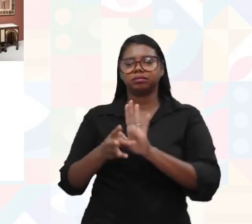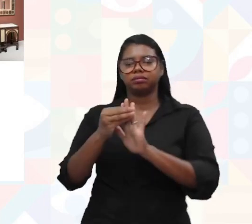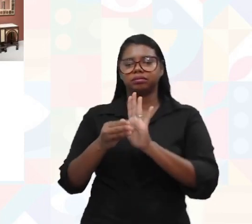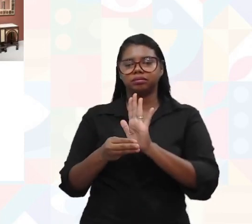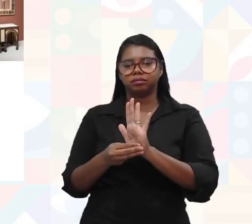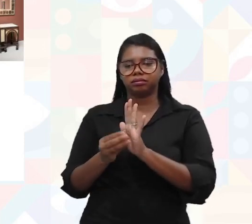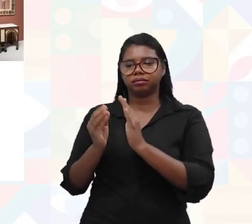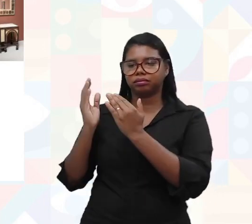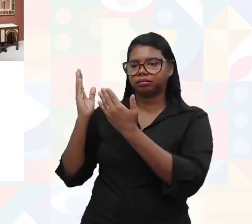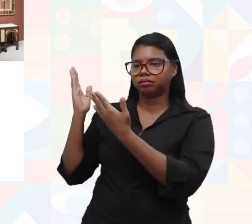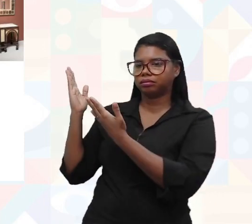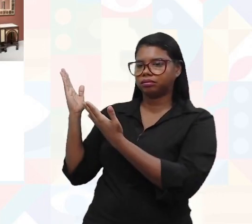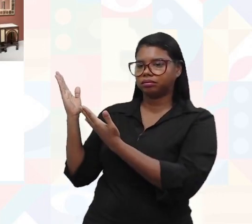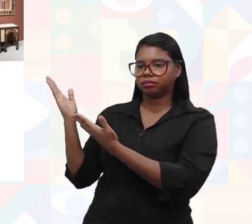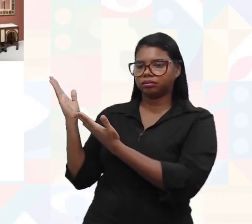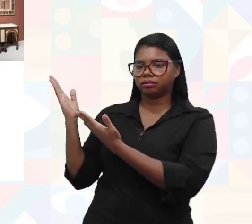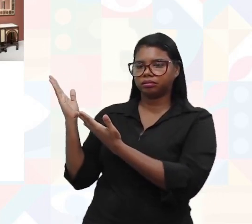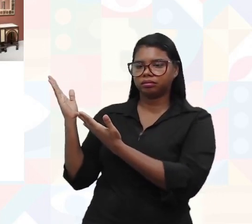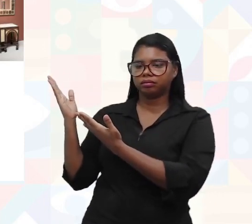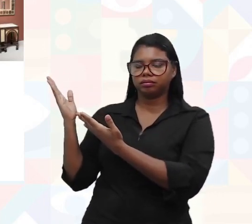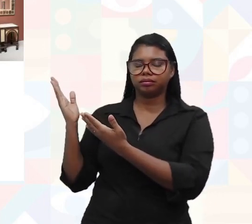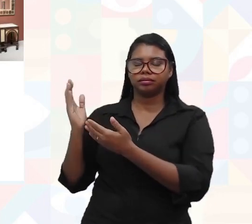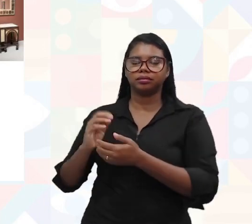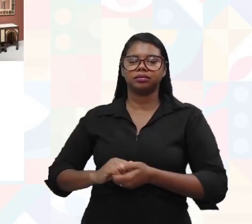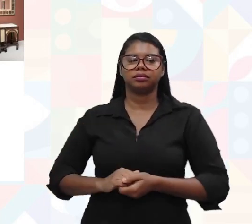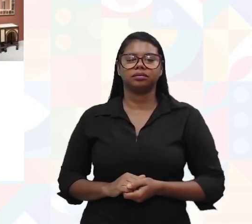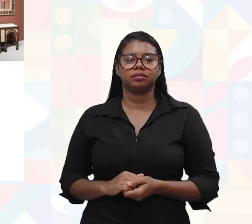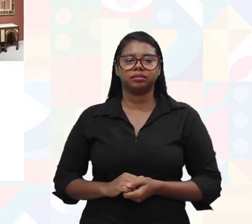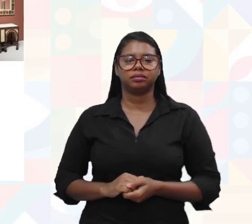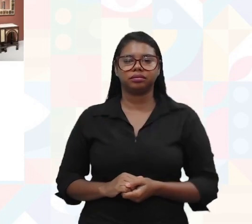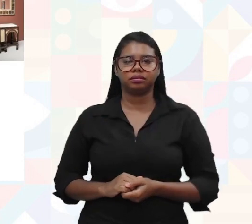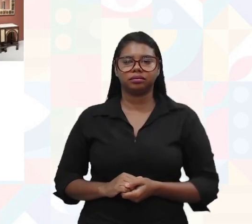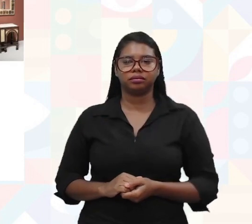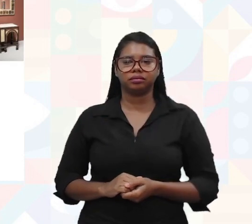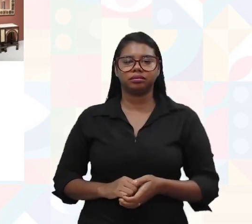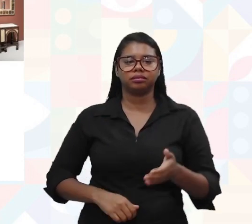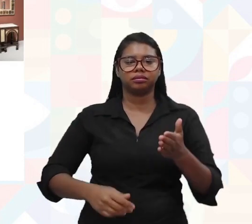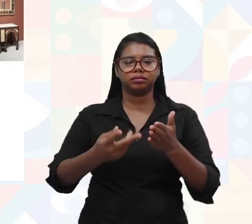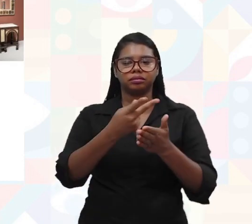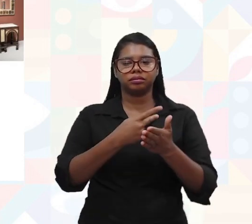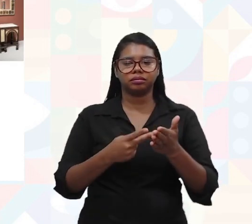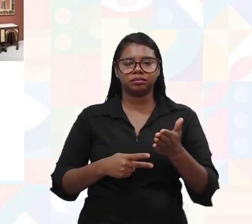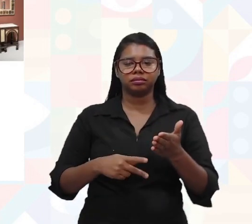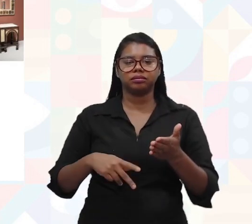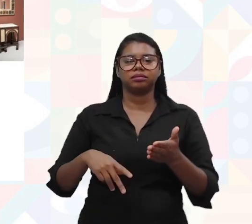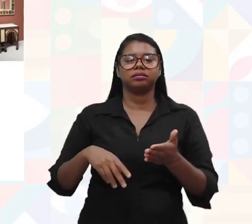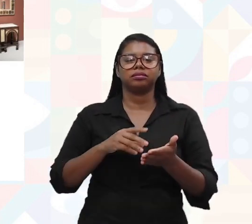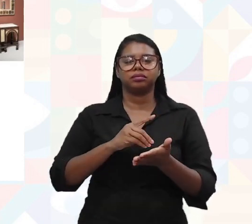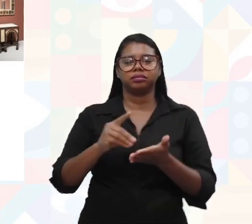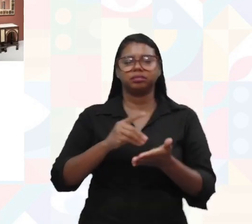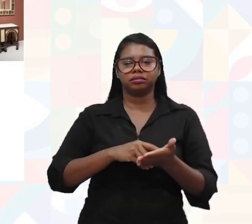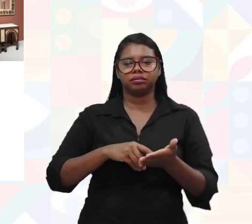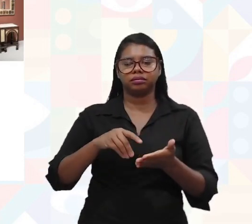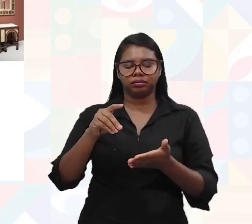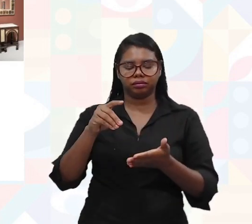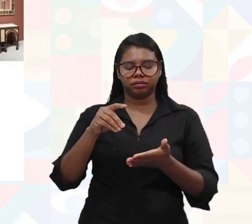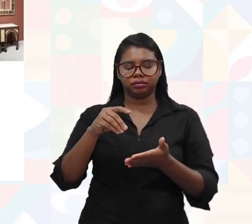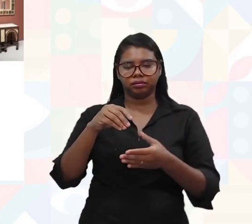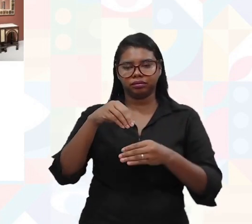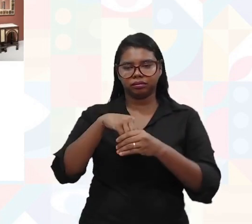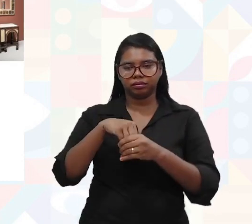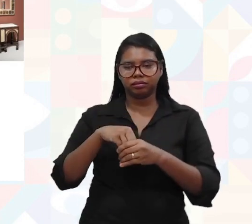que serviu para, inclusive, fixar a figura do designer de interiores como um profissional